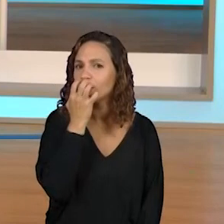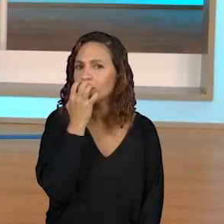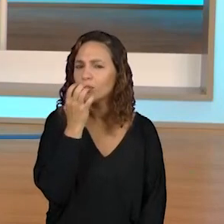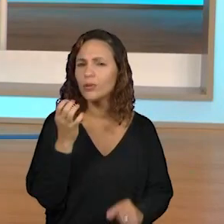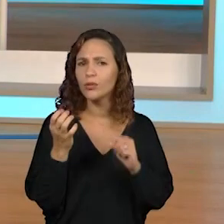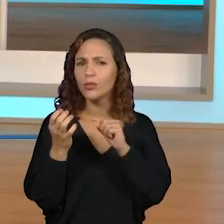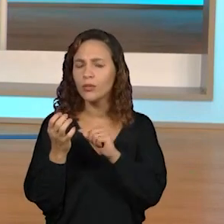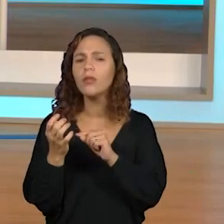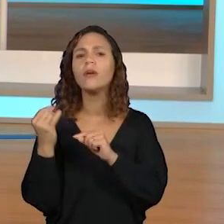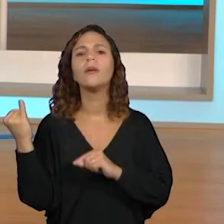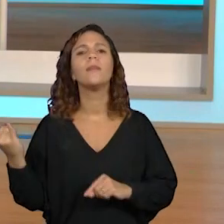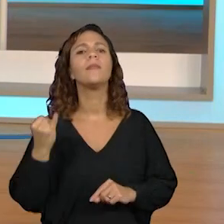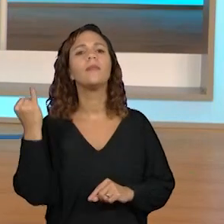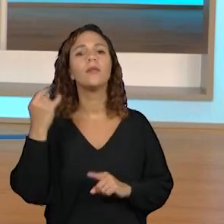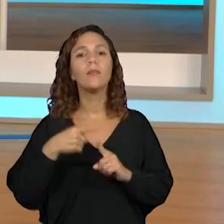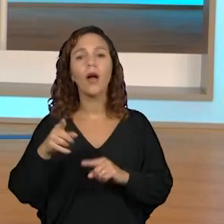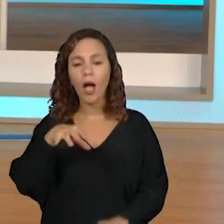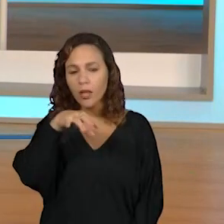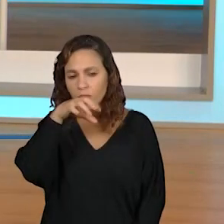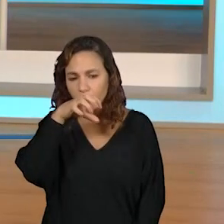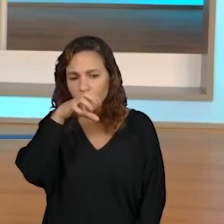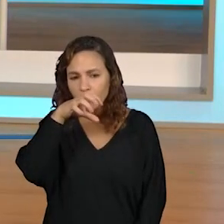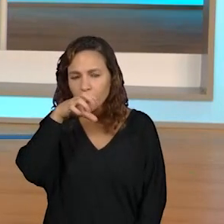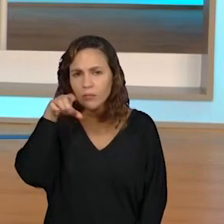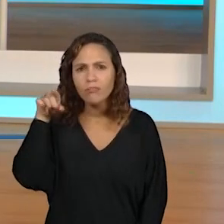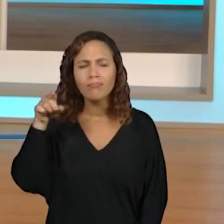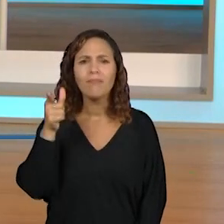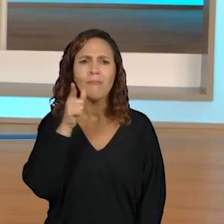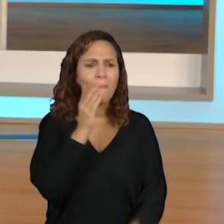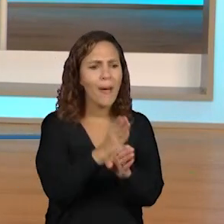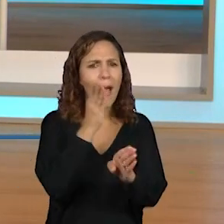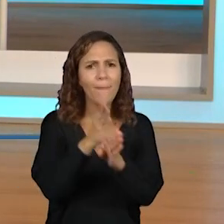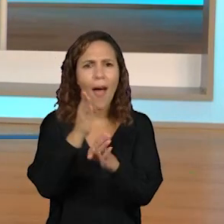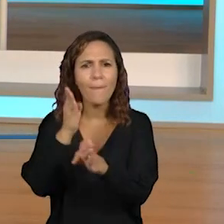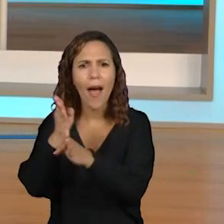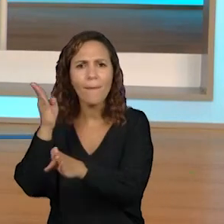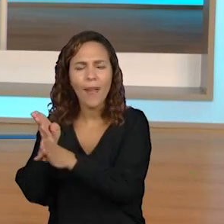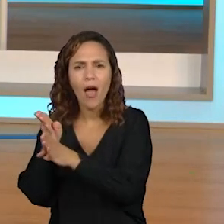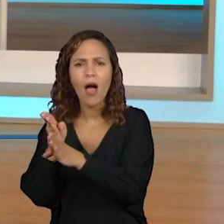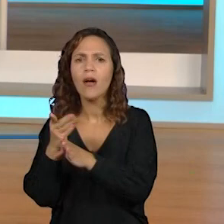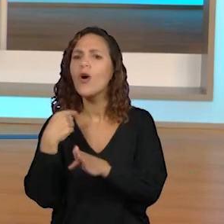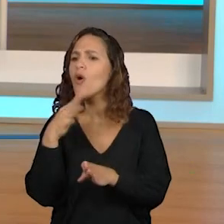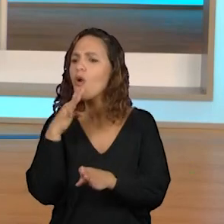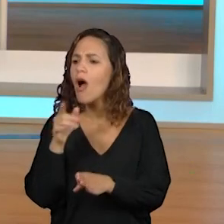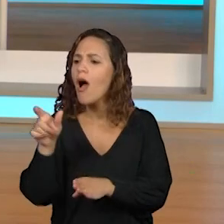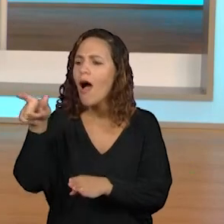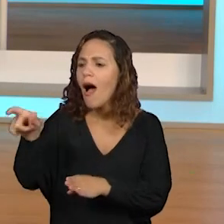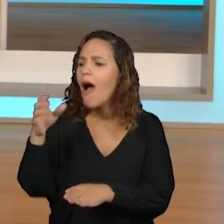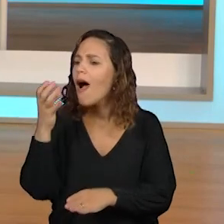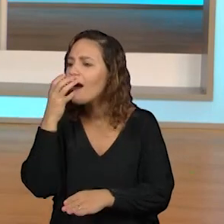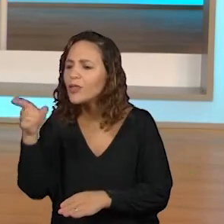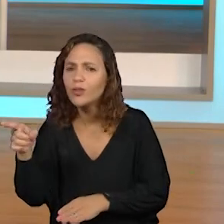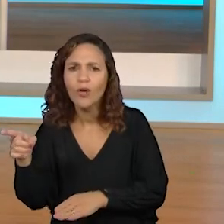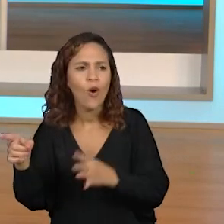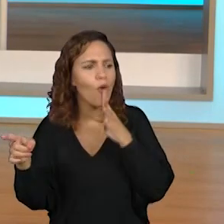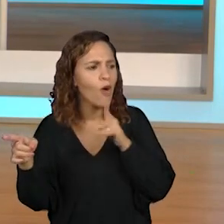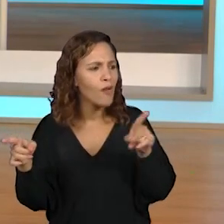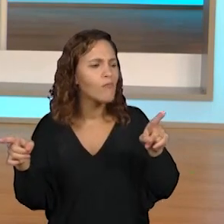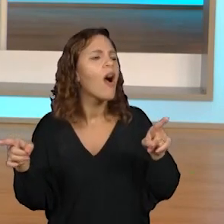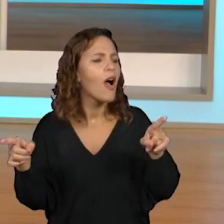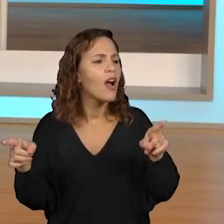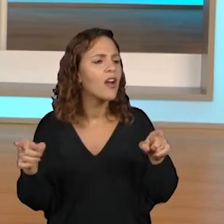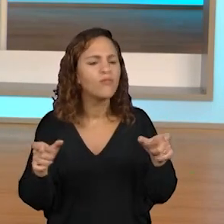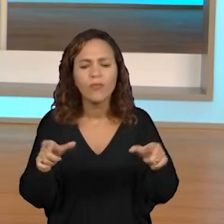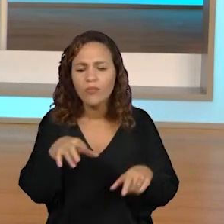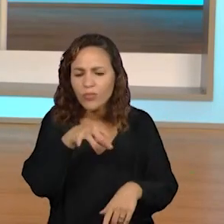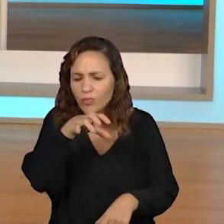cão ela é importante porque através do cheiro que os cães identificam uns aos outros e o percebem